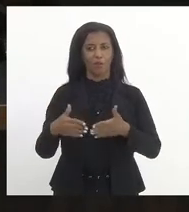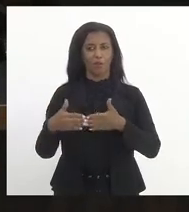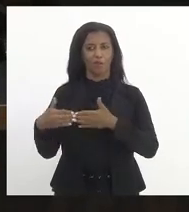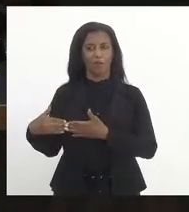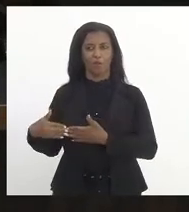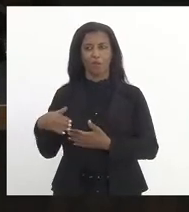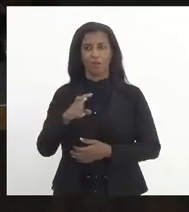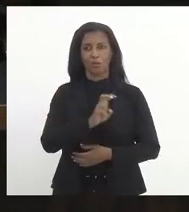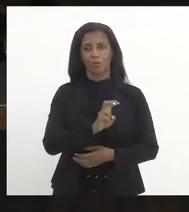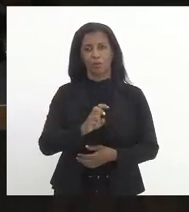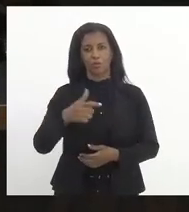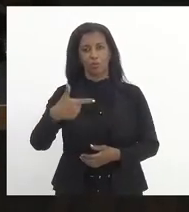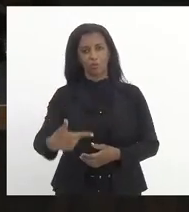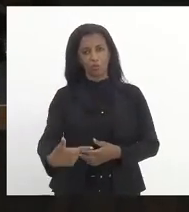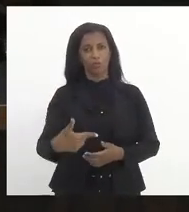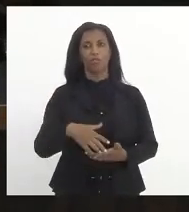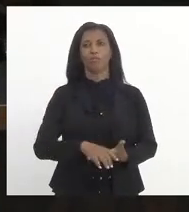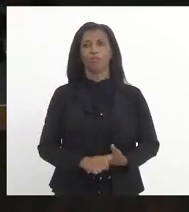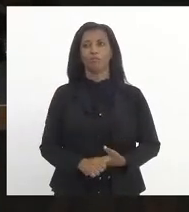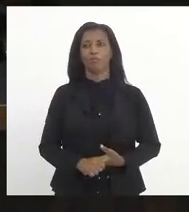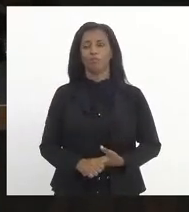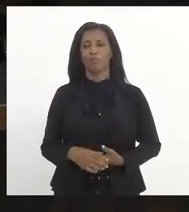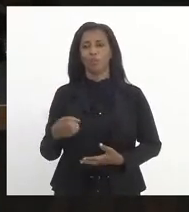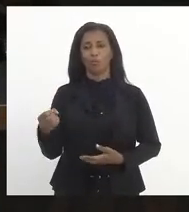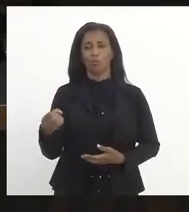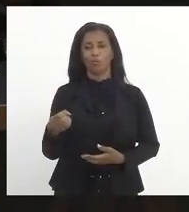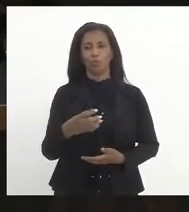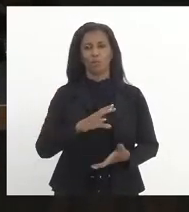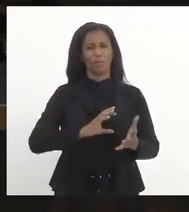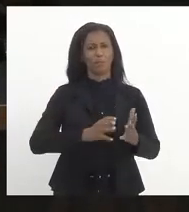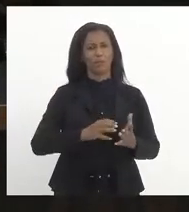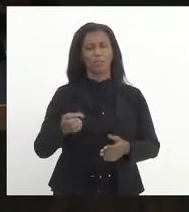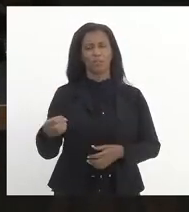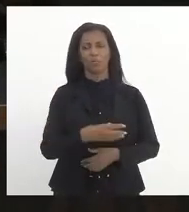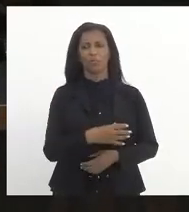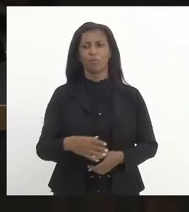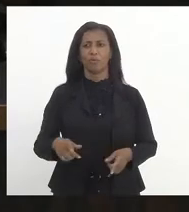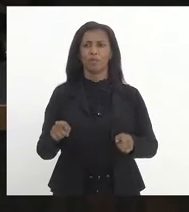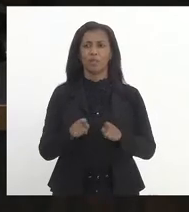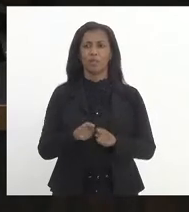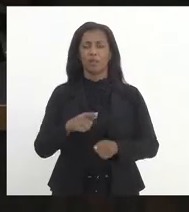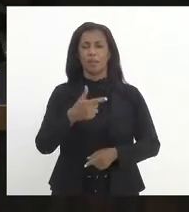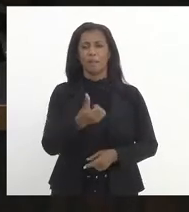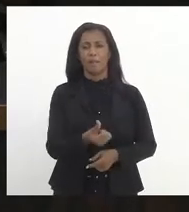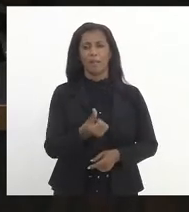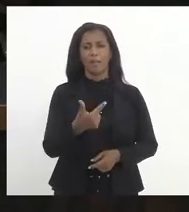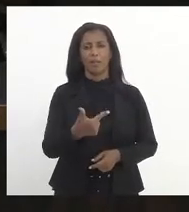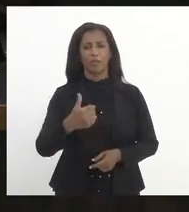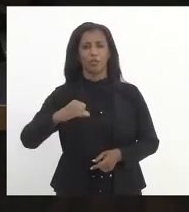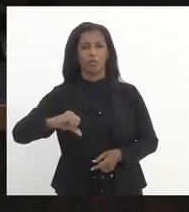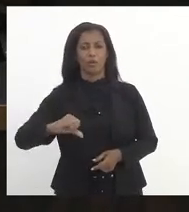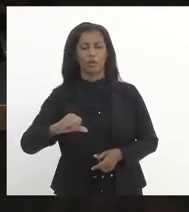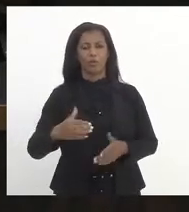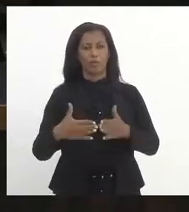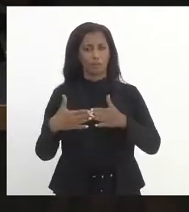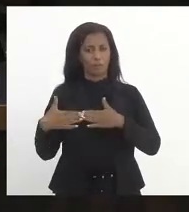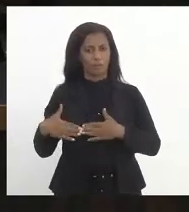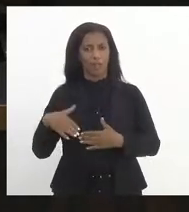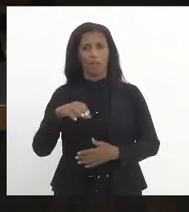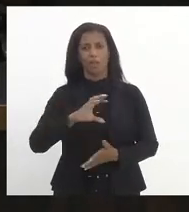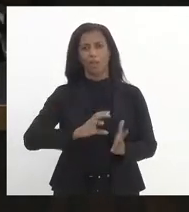do 552 do novo e 629, abstenção do novo.